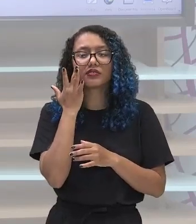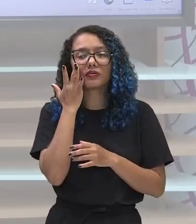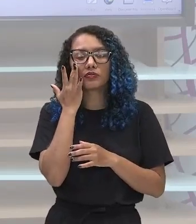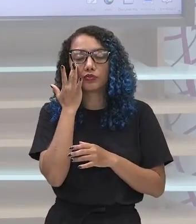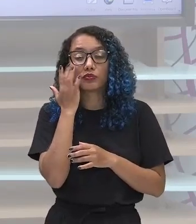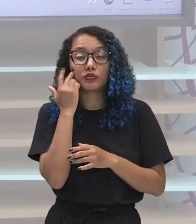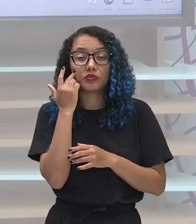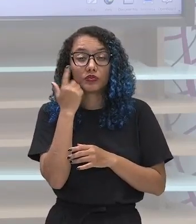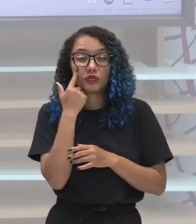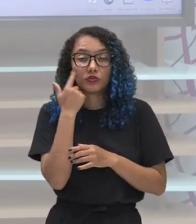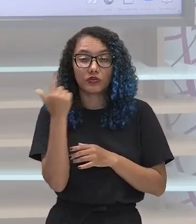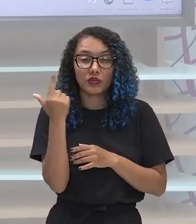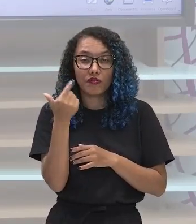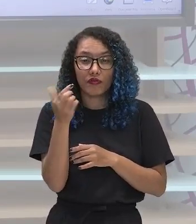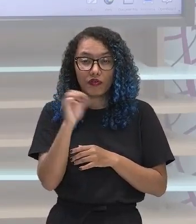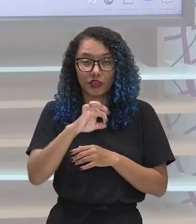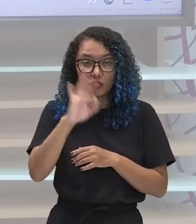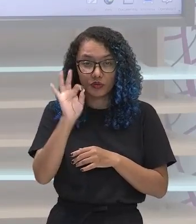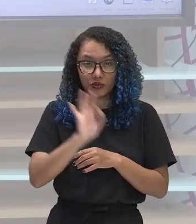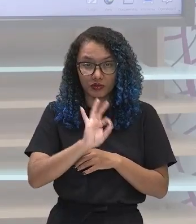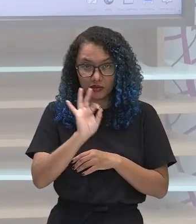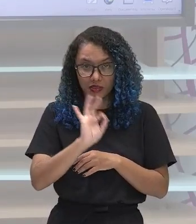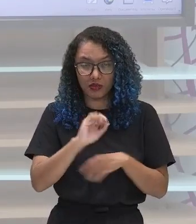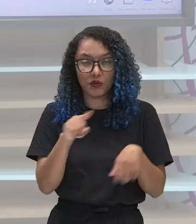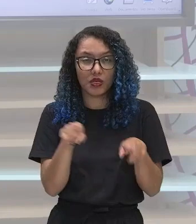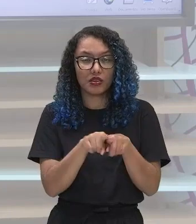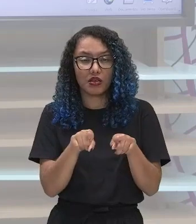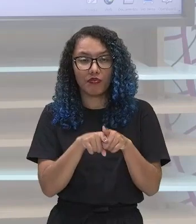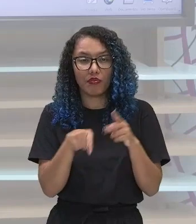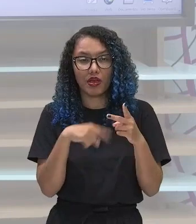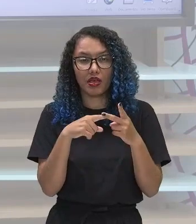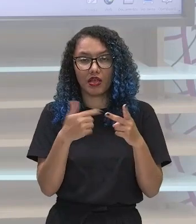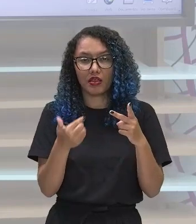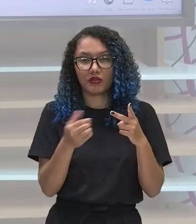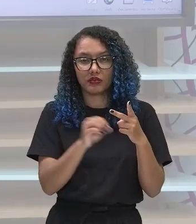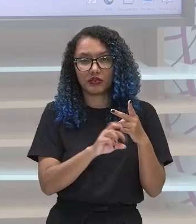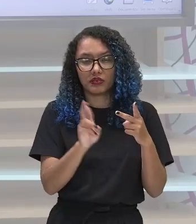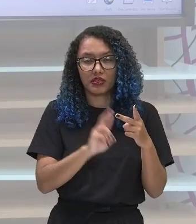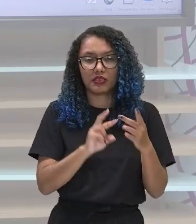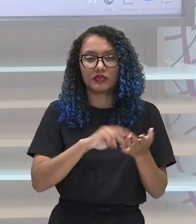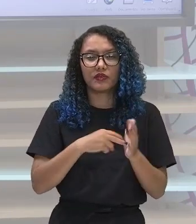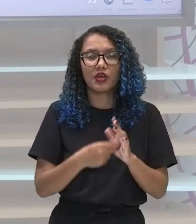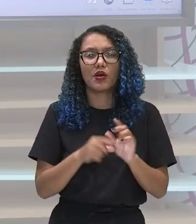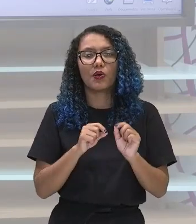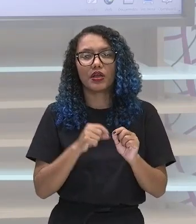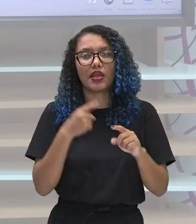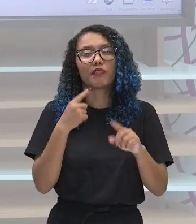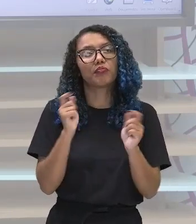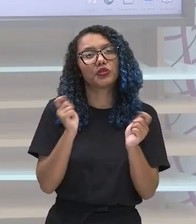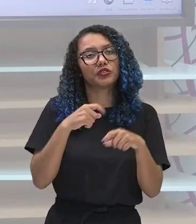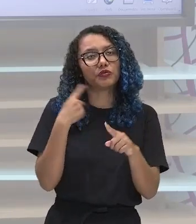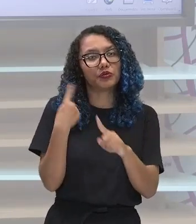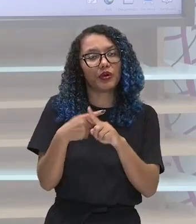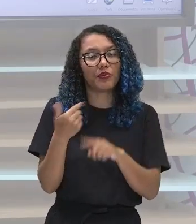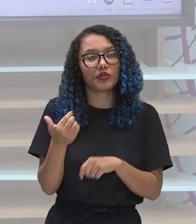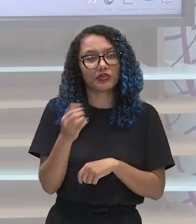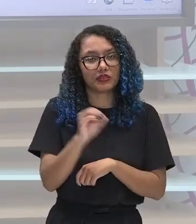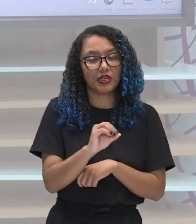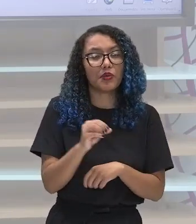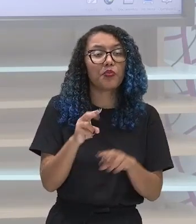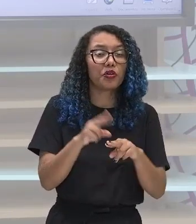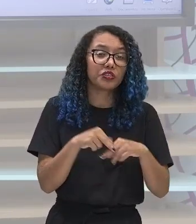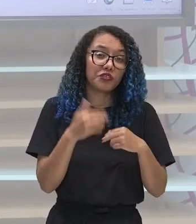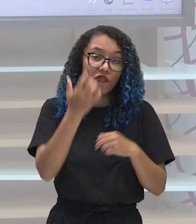20% e nós temos 200, né? 200 é o múltiplo de 100, então ele fica bem fácil, porque a gente sabe